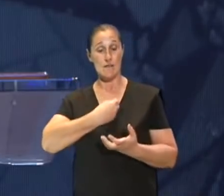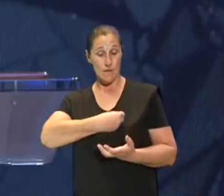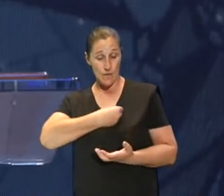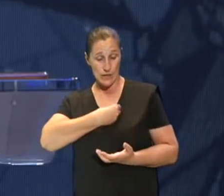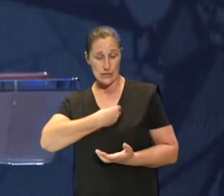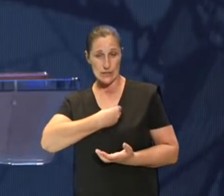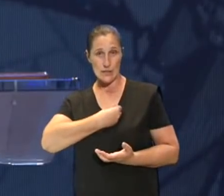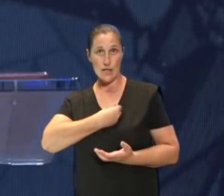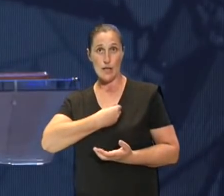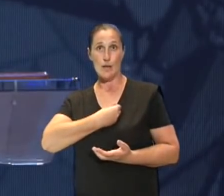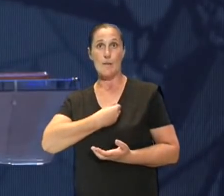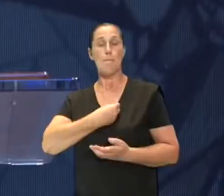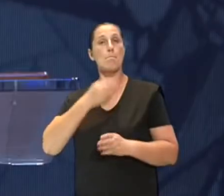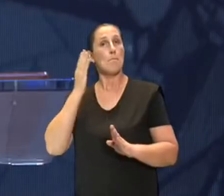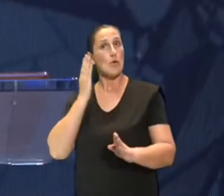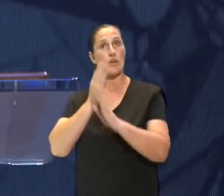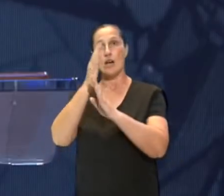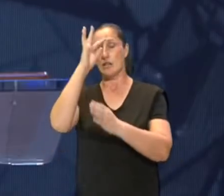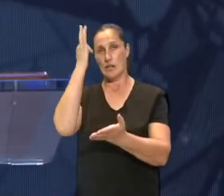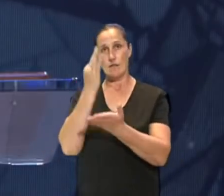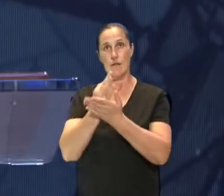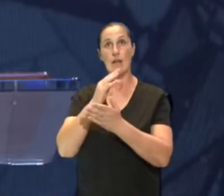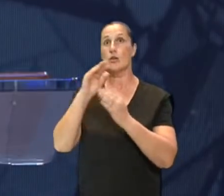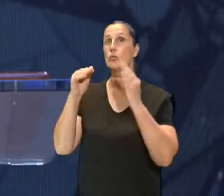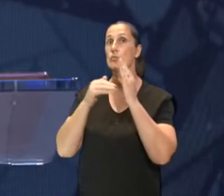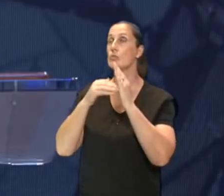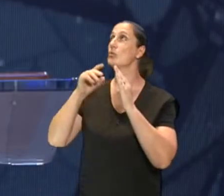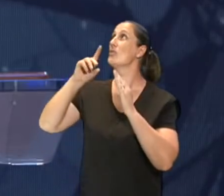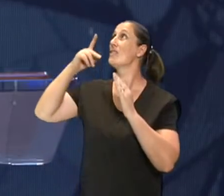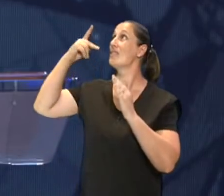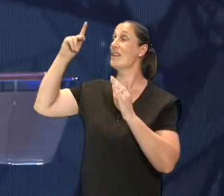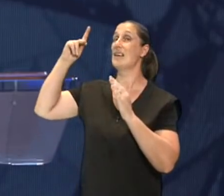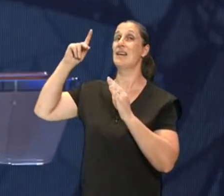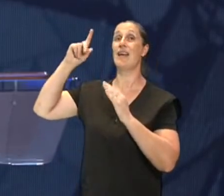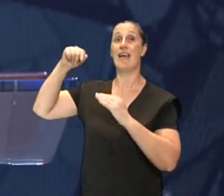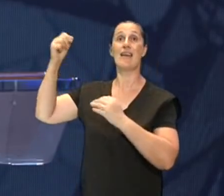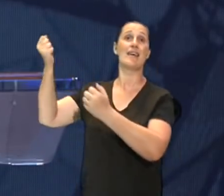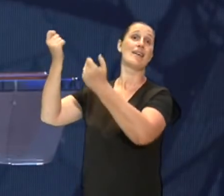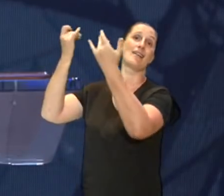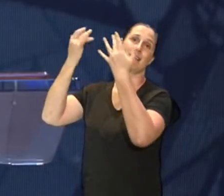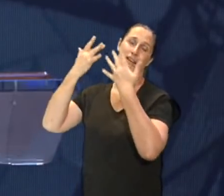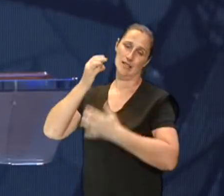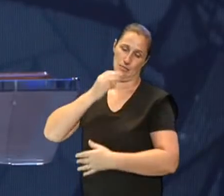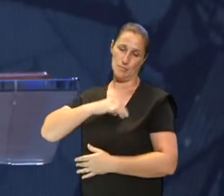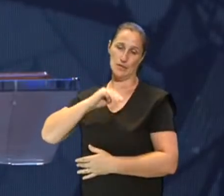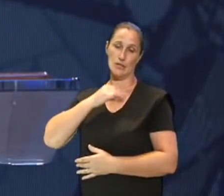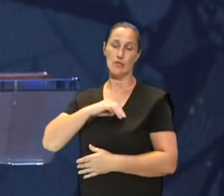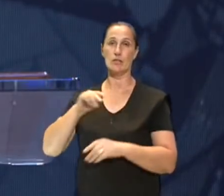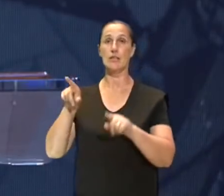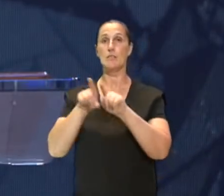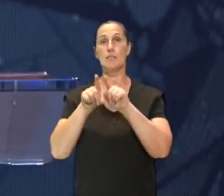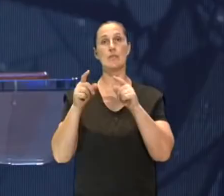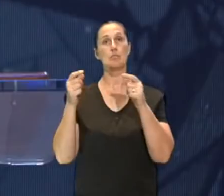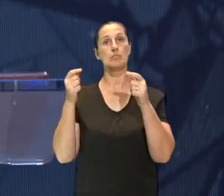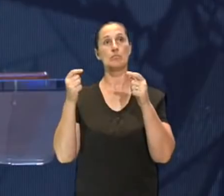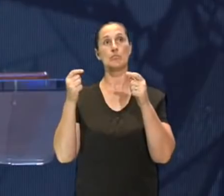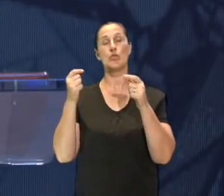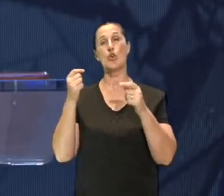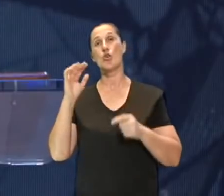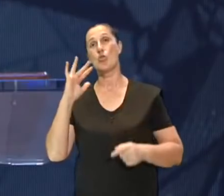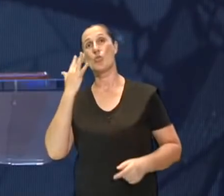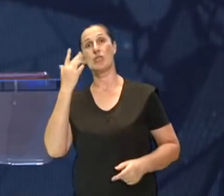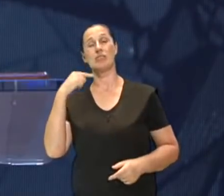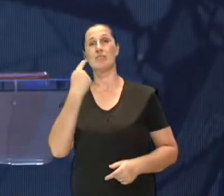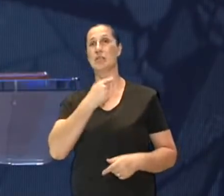tudo que vem dEle é graça e misericórdia. Mesmo quando a gente não é capaz de dar tantos